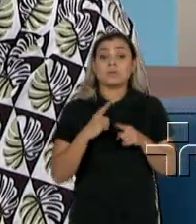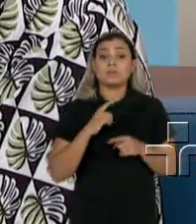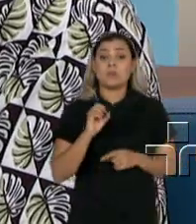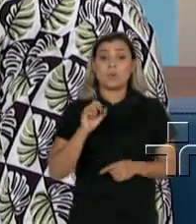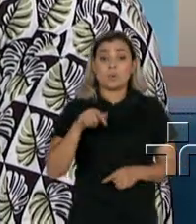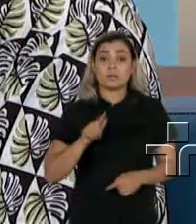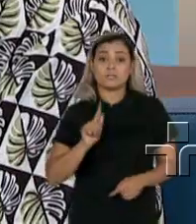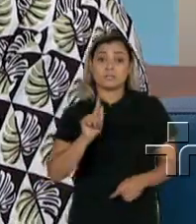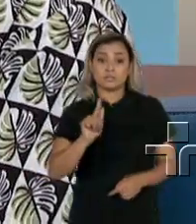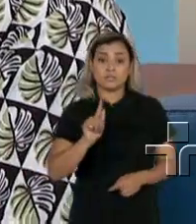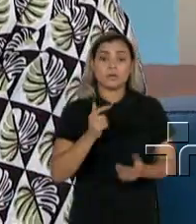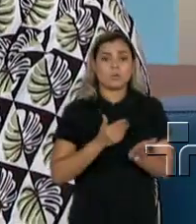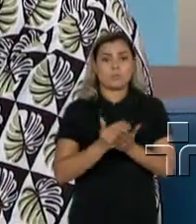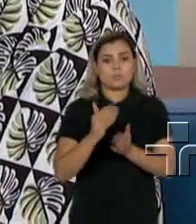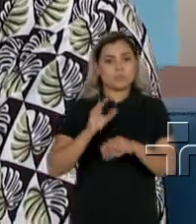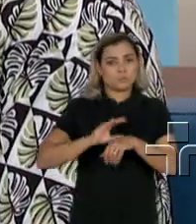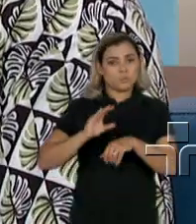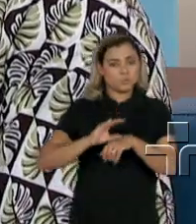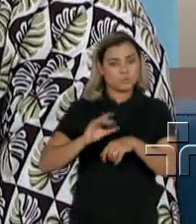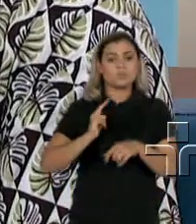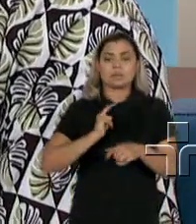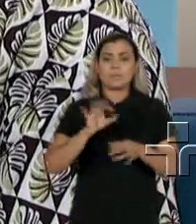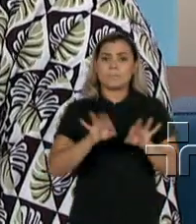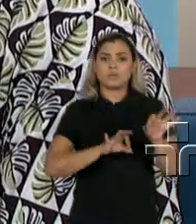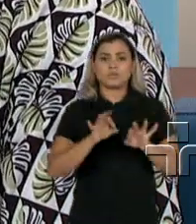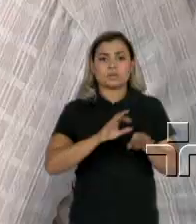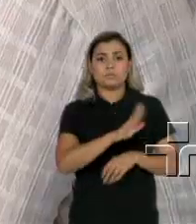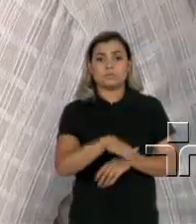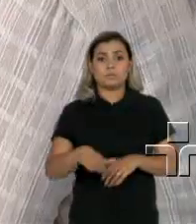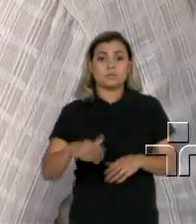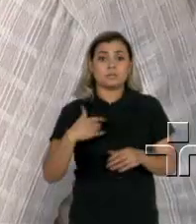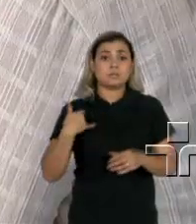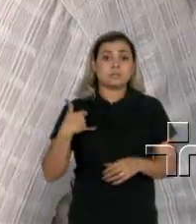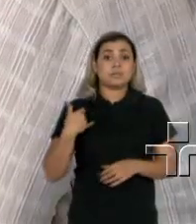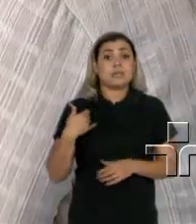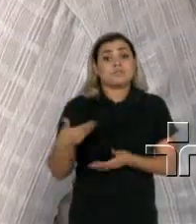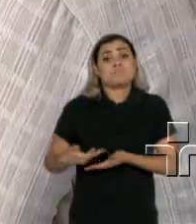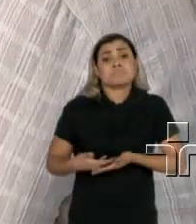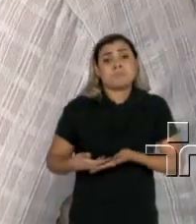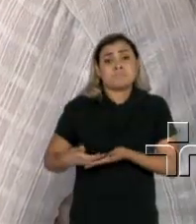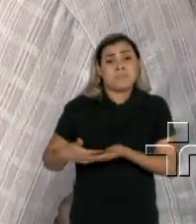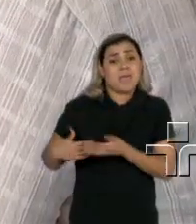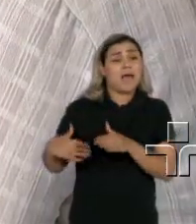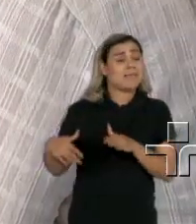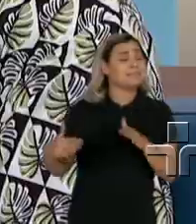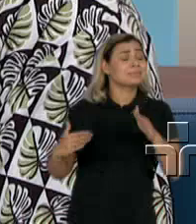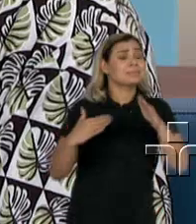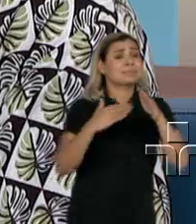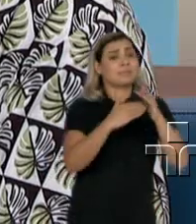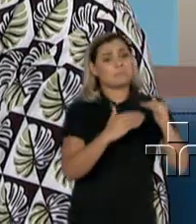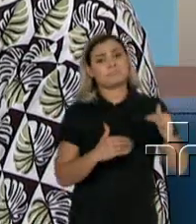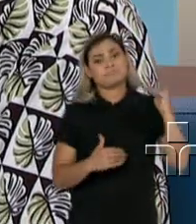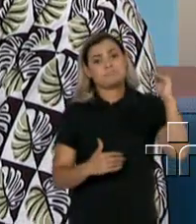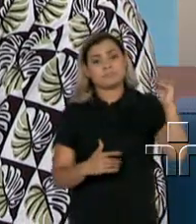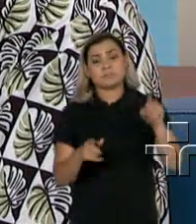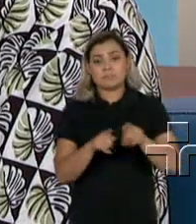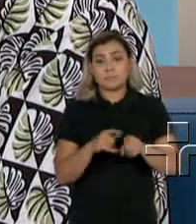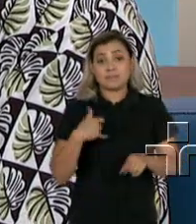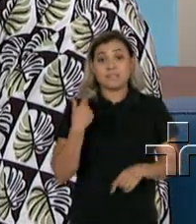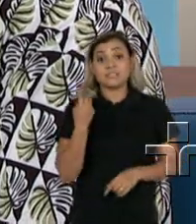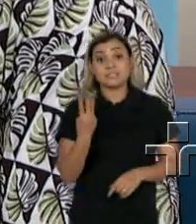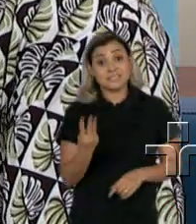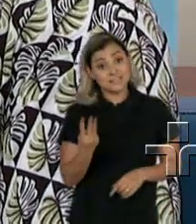ong ela começou numa ong que tem esse projeto com crianças a partir do beisebol a professora falou né partir de três anos e